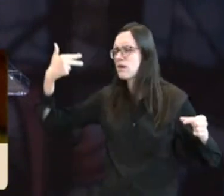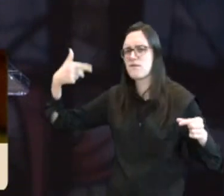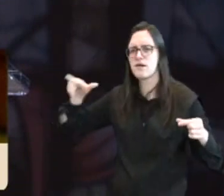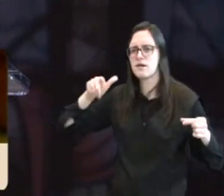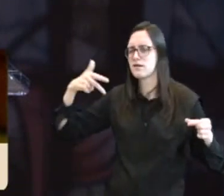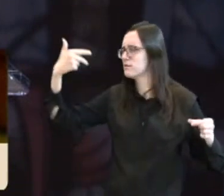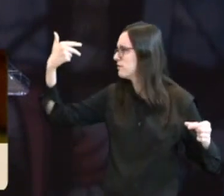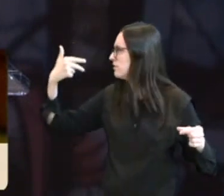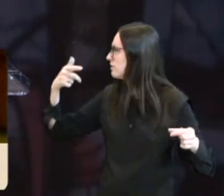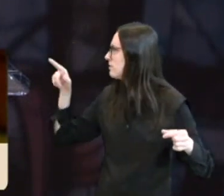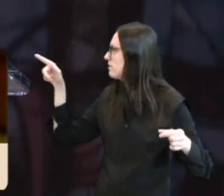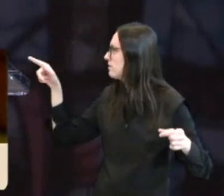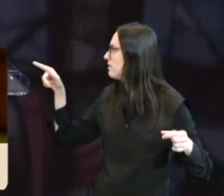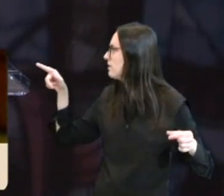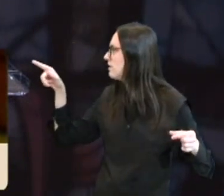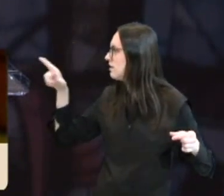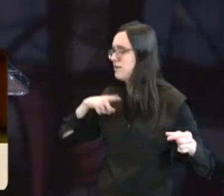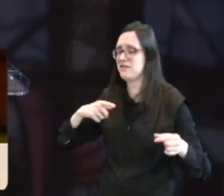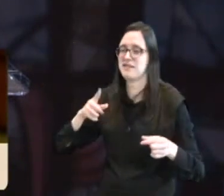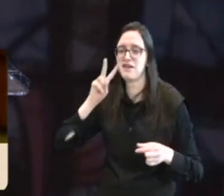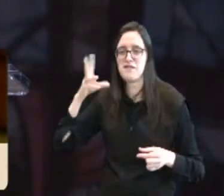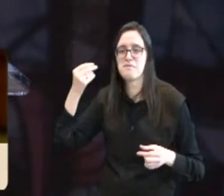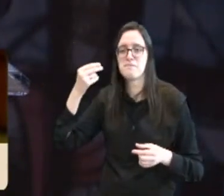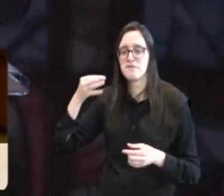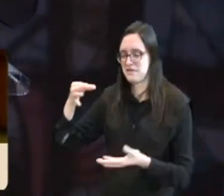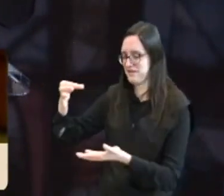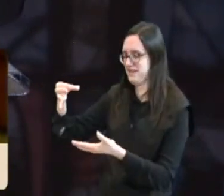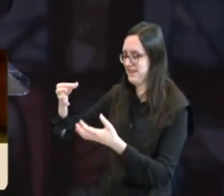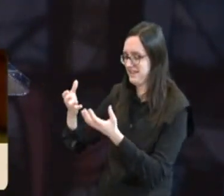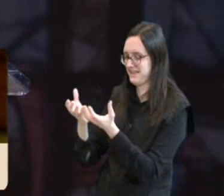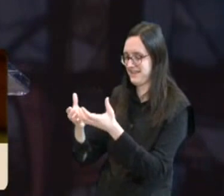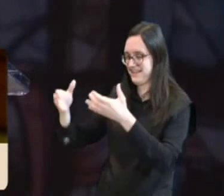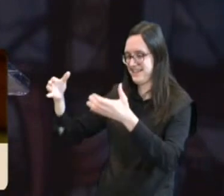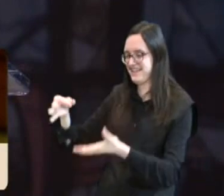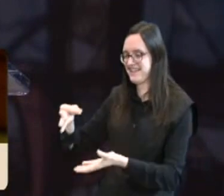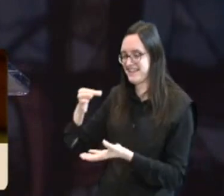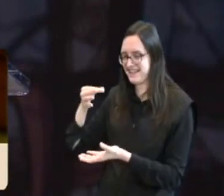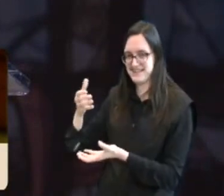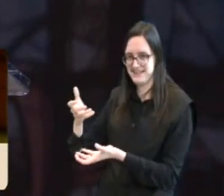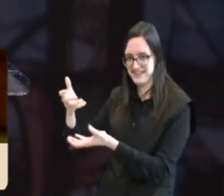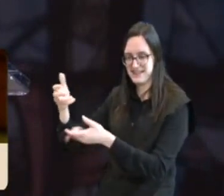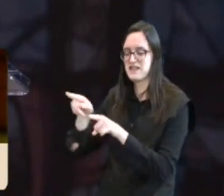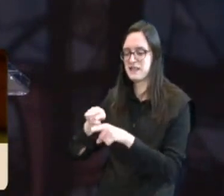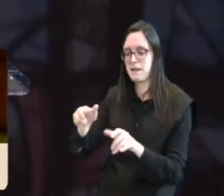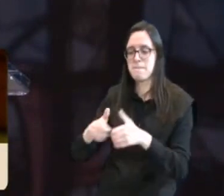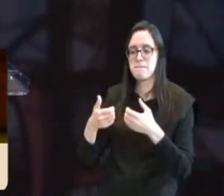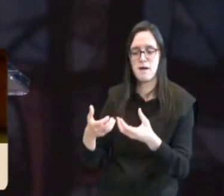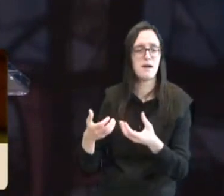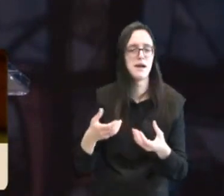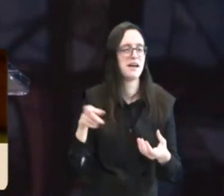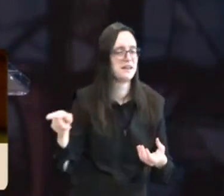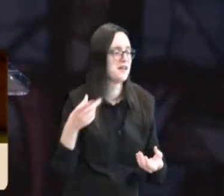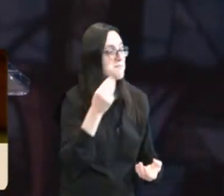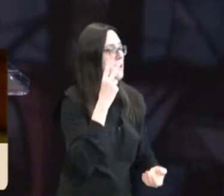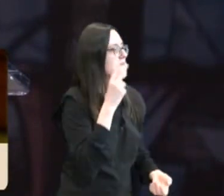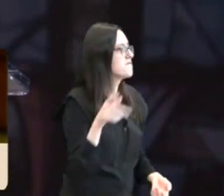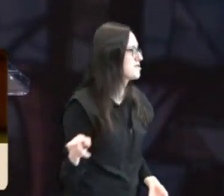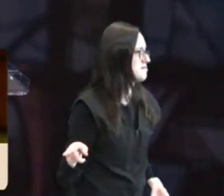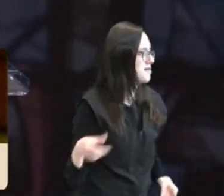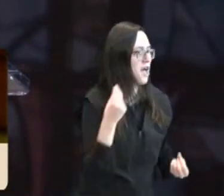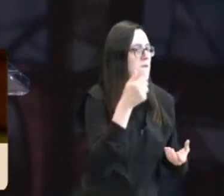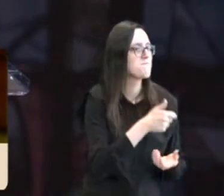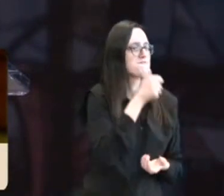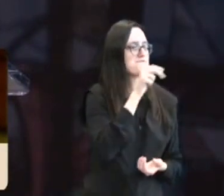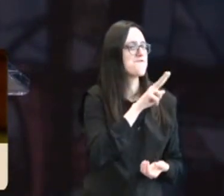ali, uma foto, e a taça ali é muito grande, e o pão também. Eu falei, gente, é muito grande, é muito vinho, é muito suco de